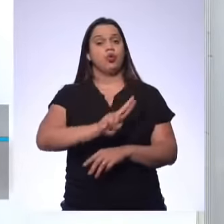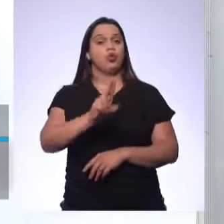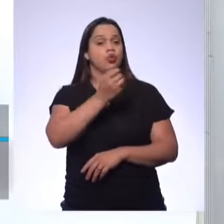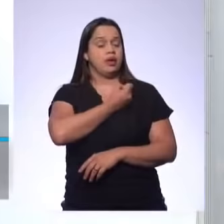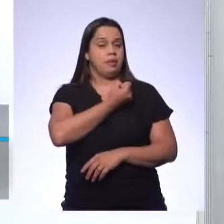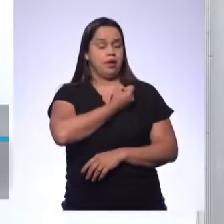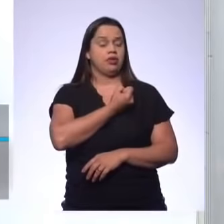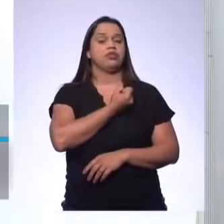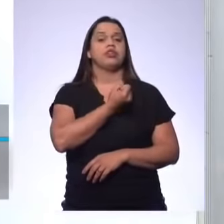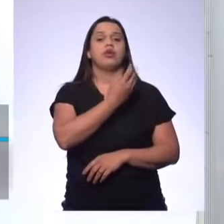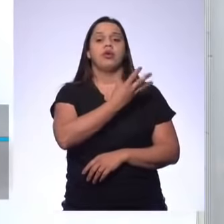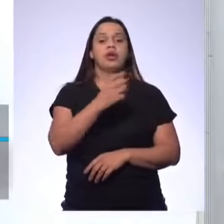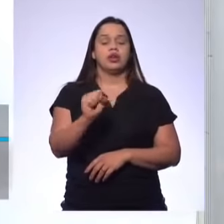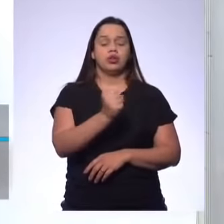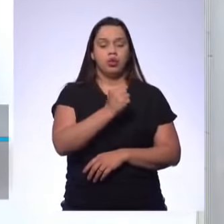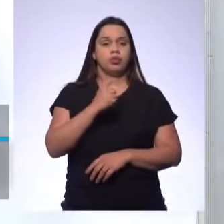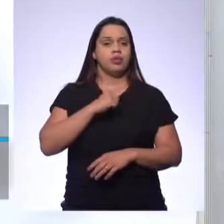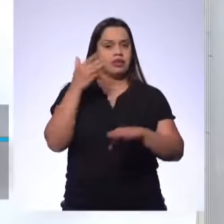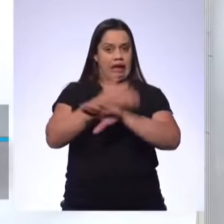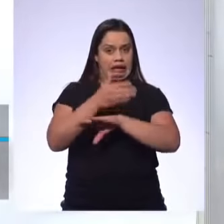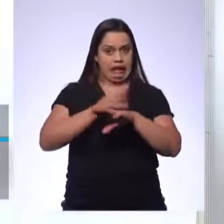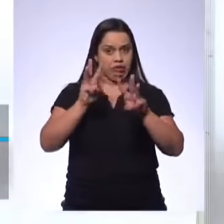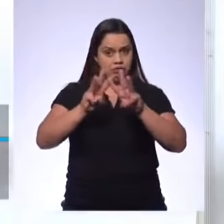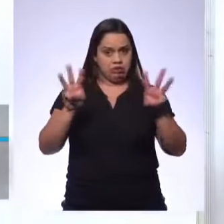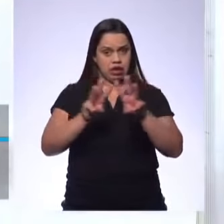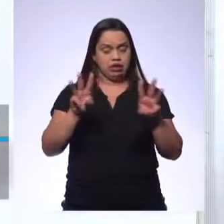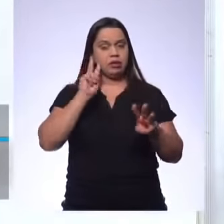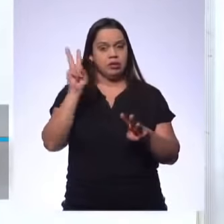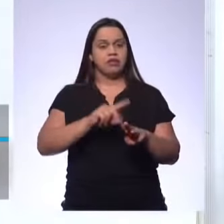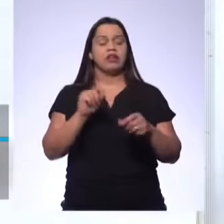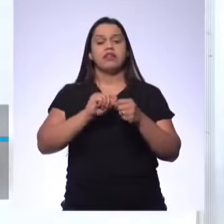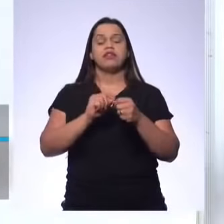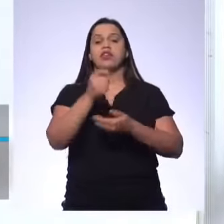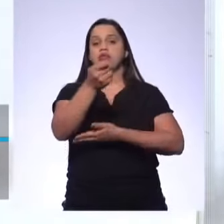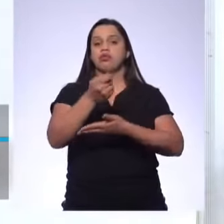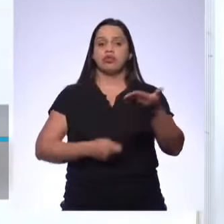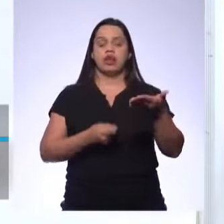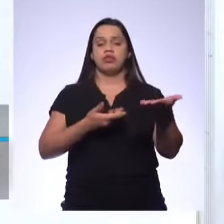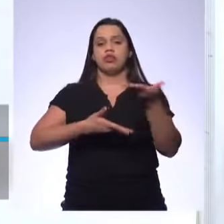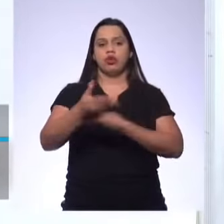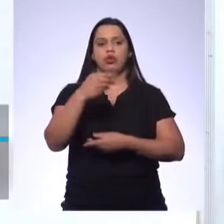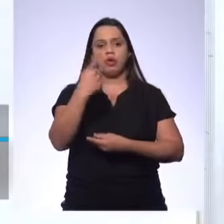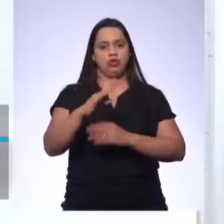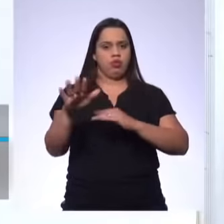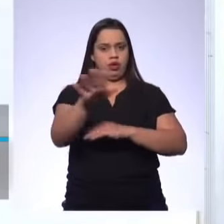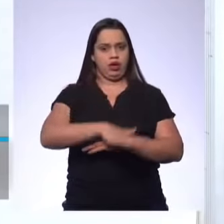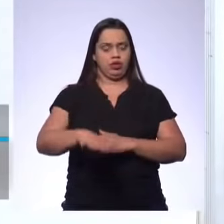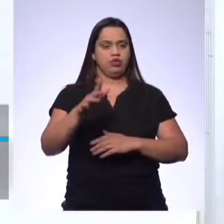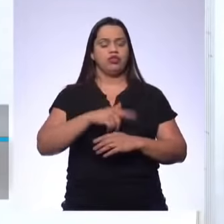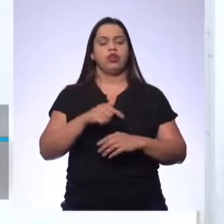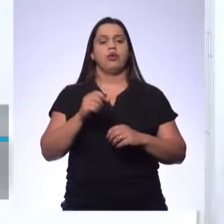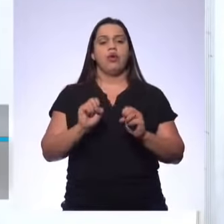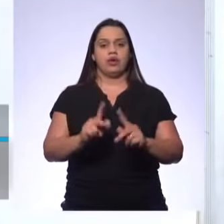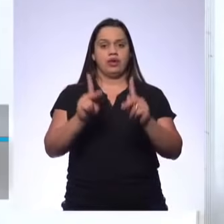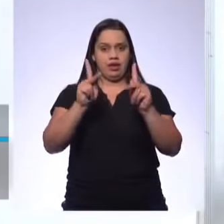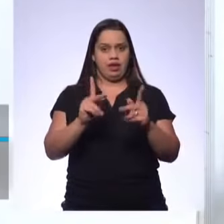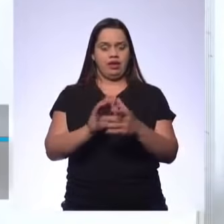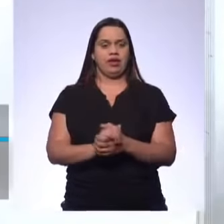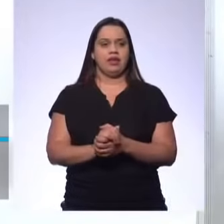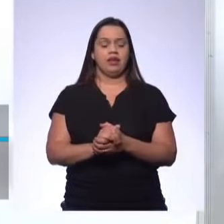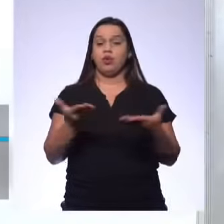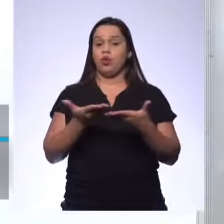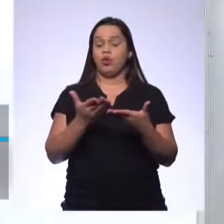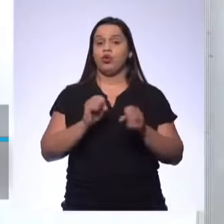48, troque ideias, informações e depois você construa aí um textinho e compartilhe com a sua sala, ok? Hoje